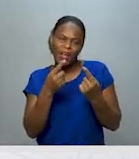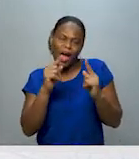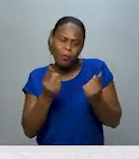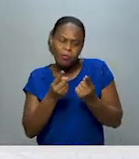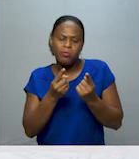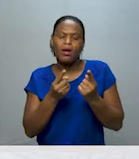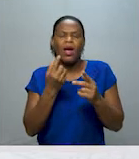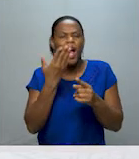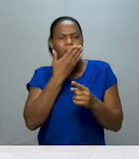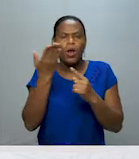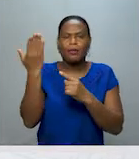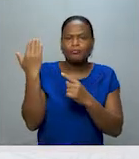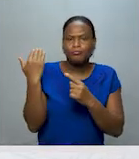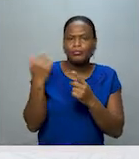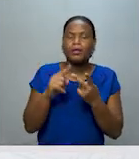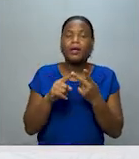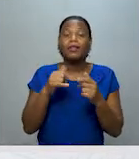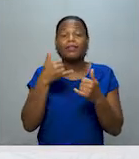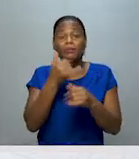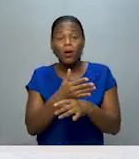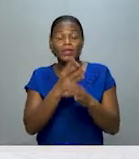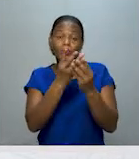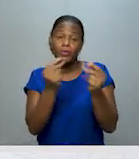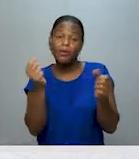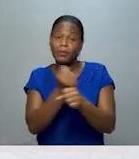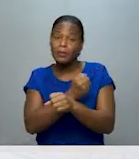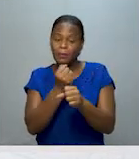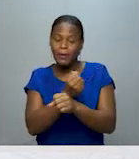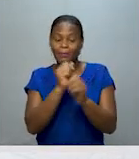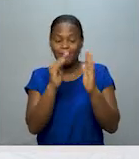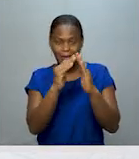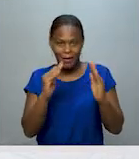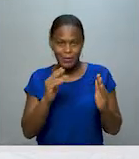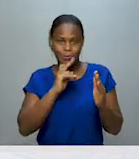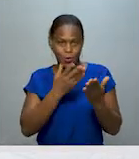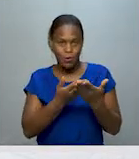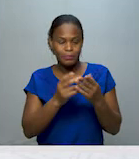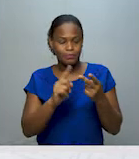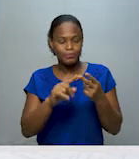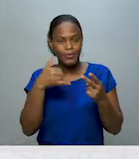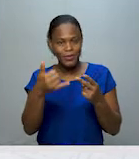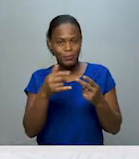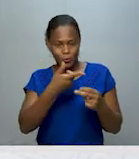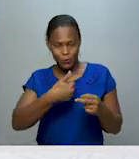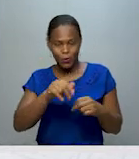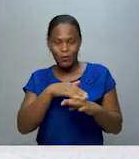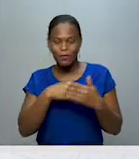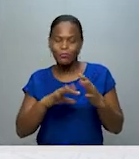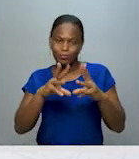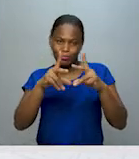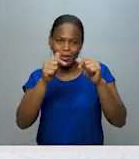da aula anterior, seguido da resolução do trabalho de casa. Depois nós faremos